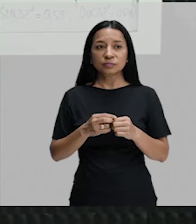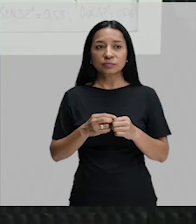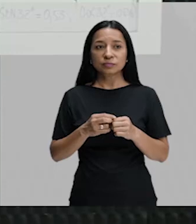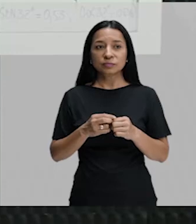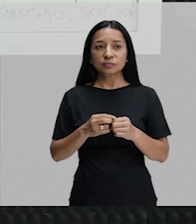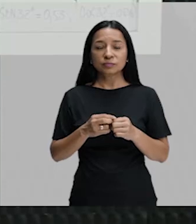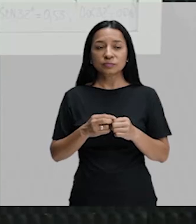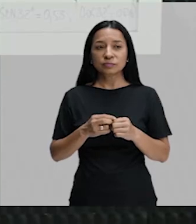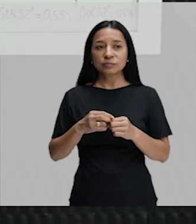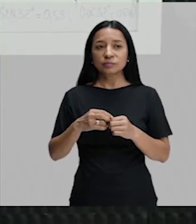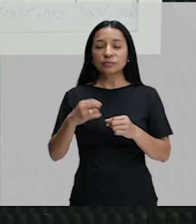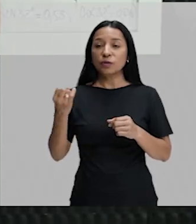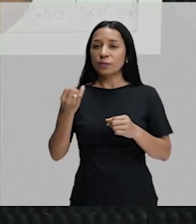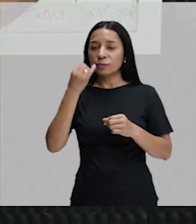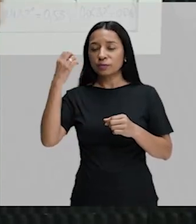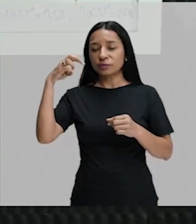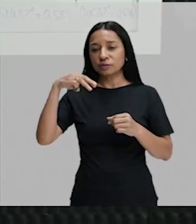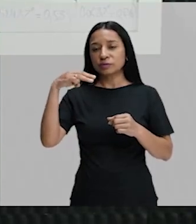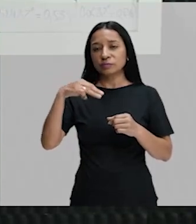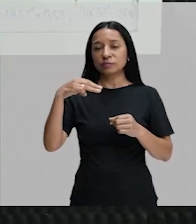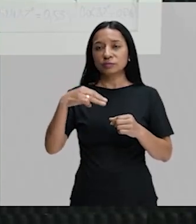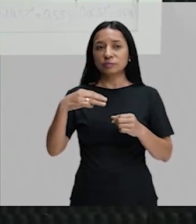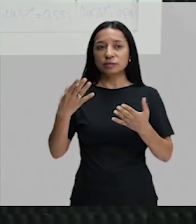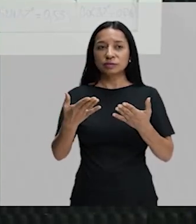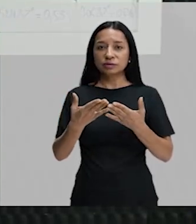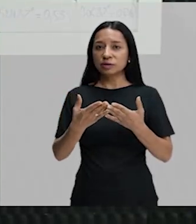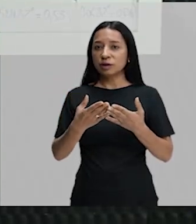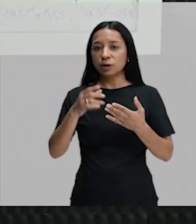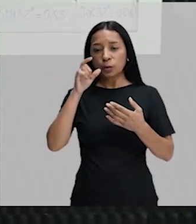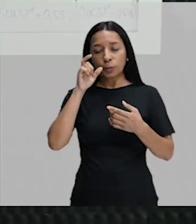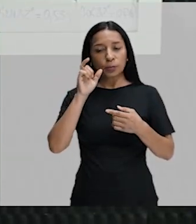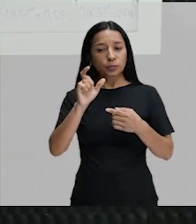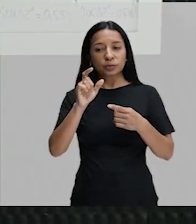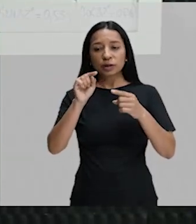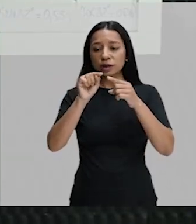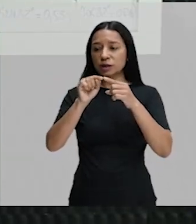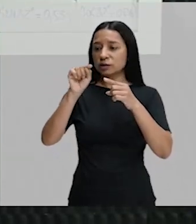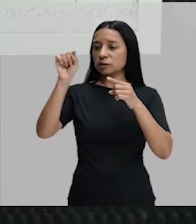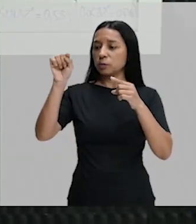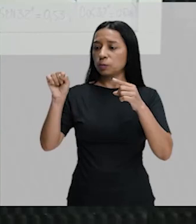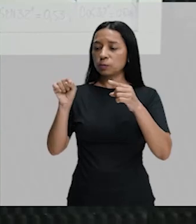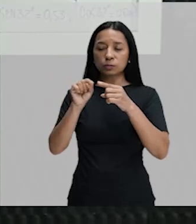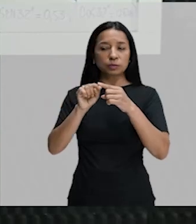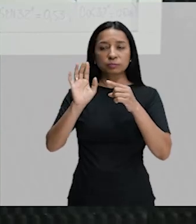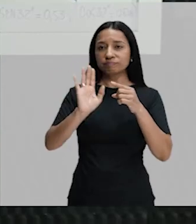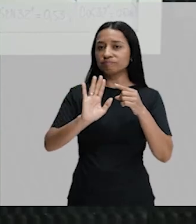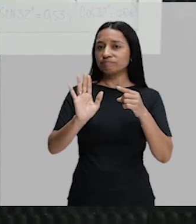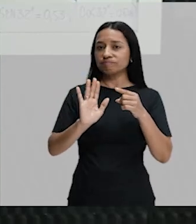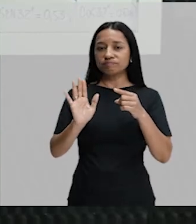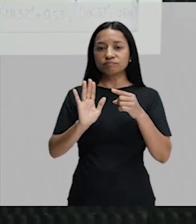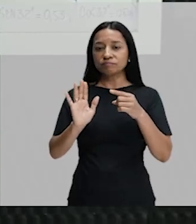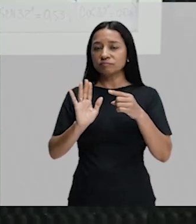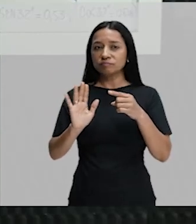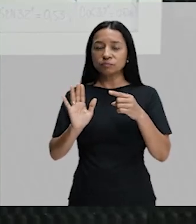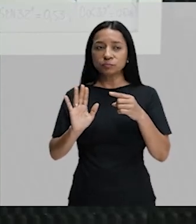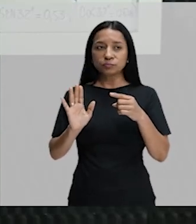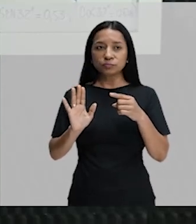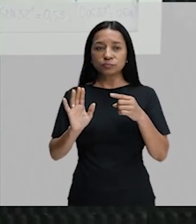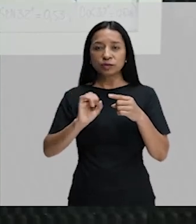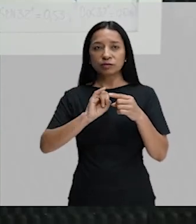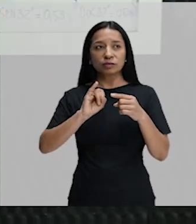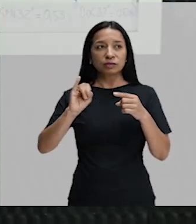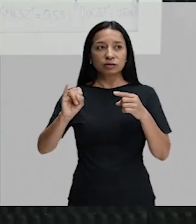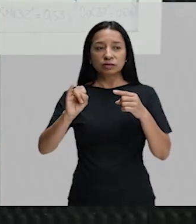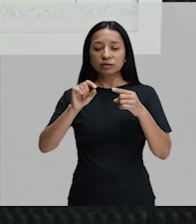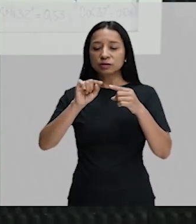nessa história? Que, turma, não me interessa o tamanho do triângulo retângulo. Não vai me interessar o triângulo retângulo. Se